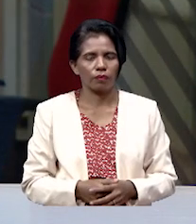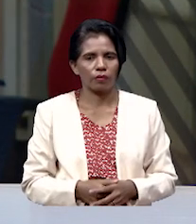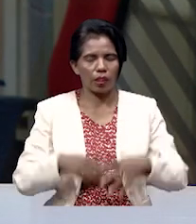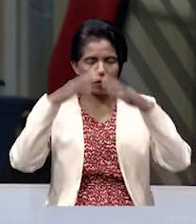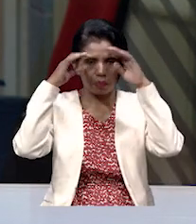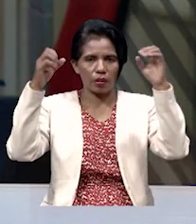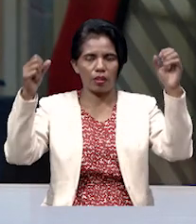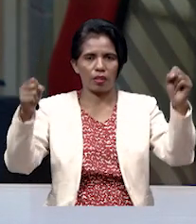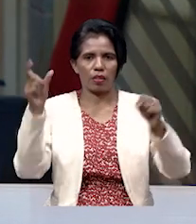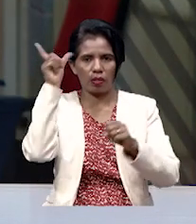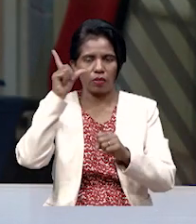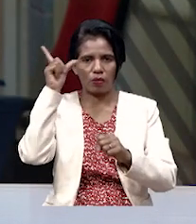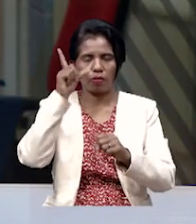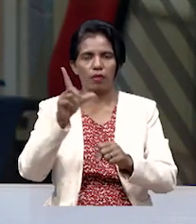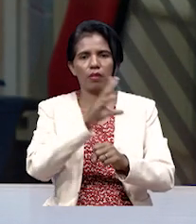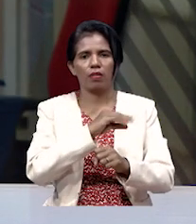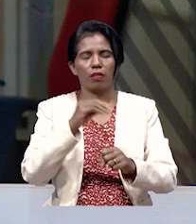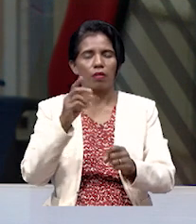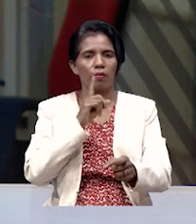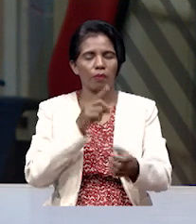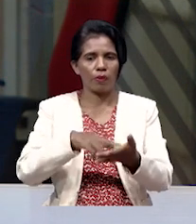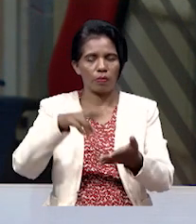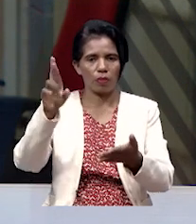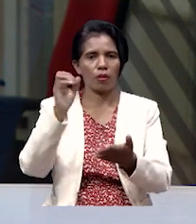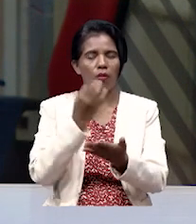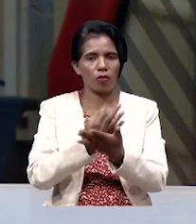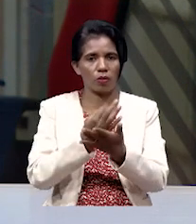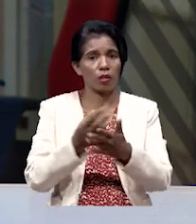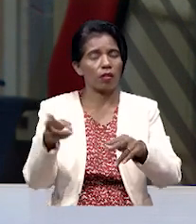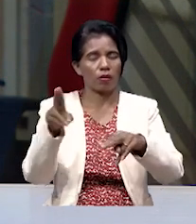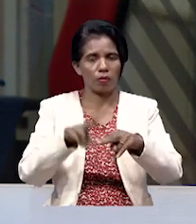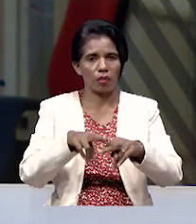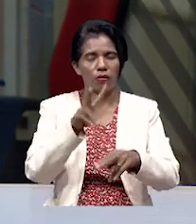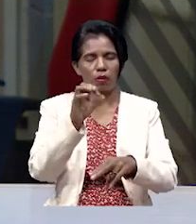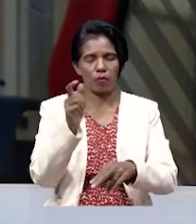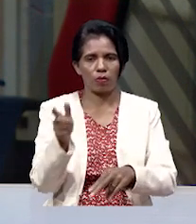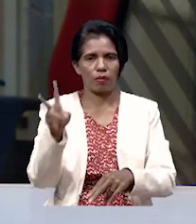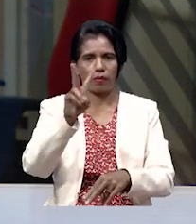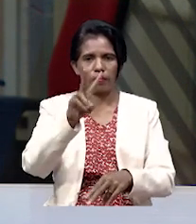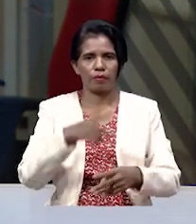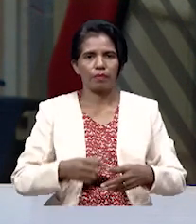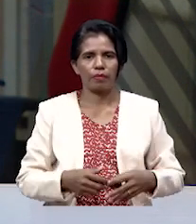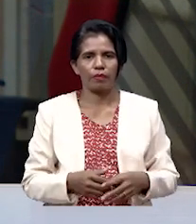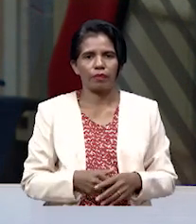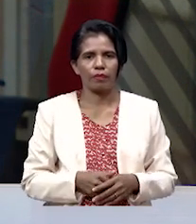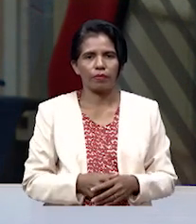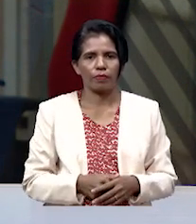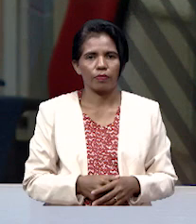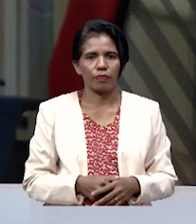Presidente da República Francisco Guterres Lolo promulga o orçamento retificativo em um rua ou nulo Ressingroa.